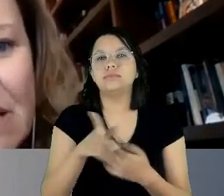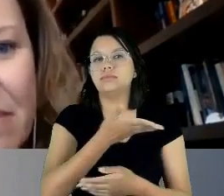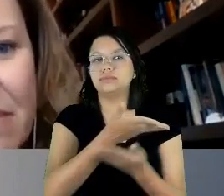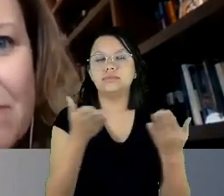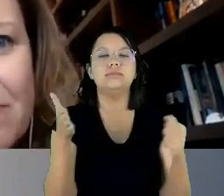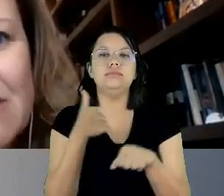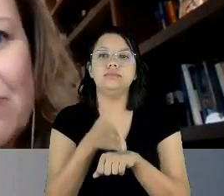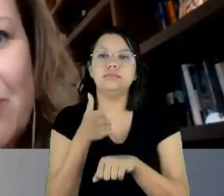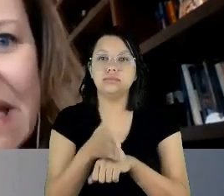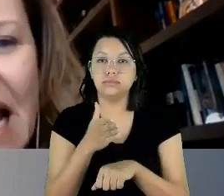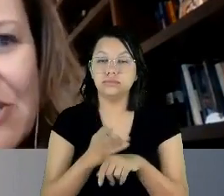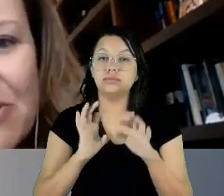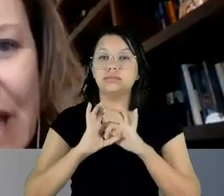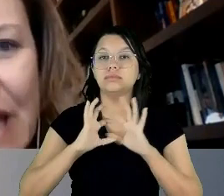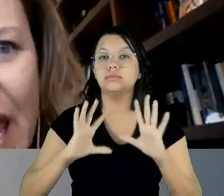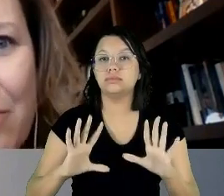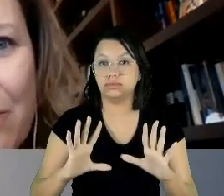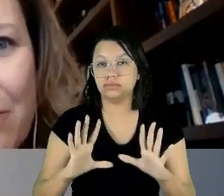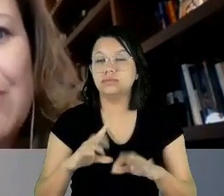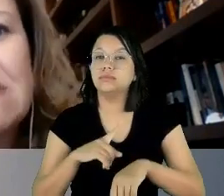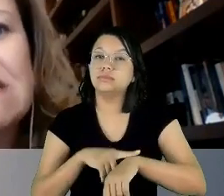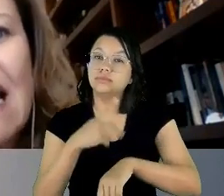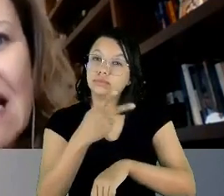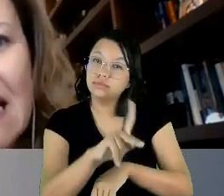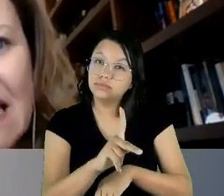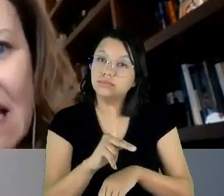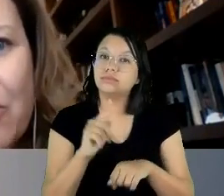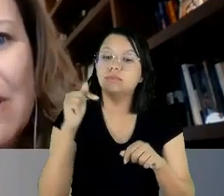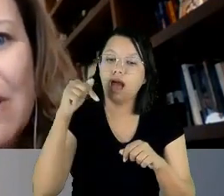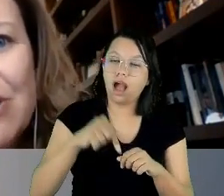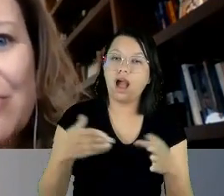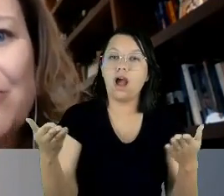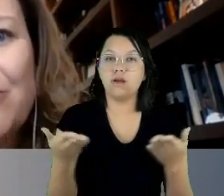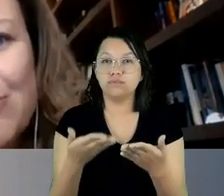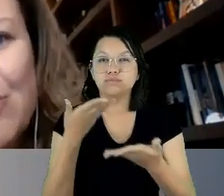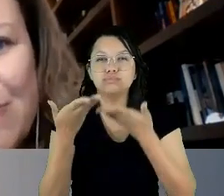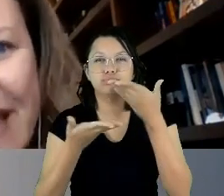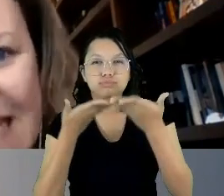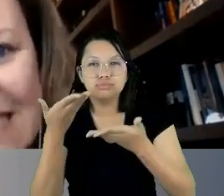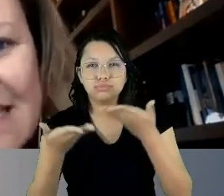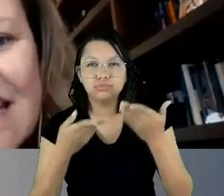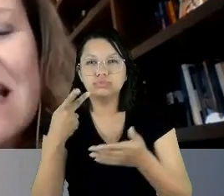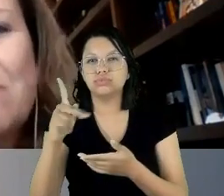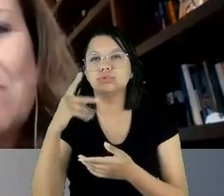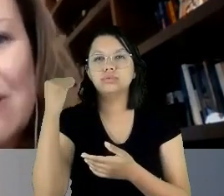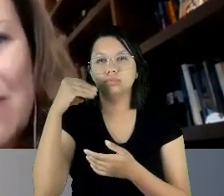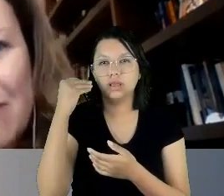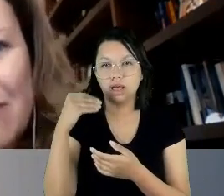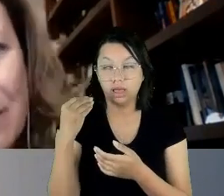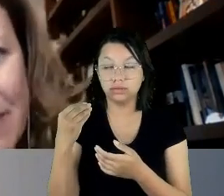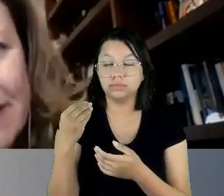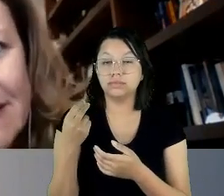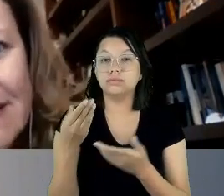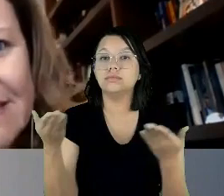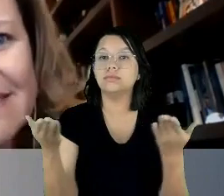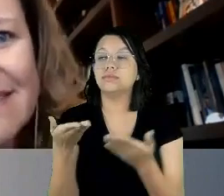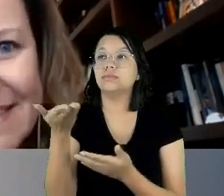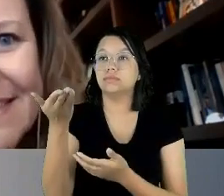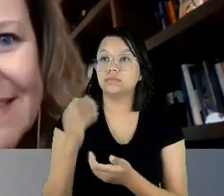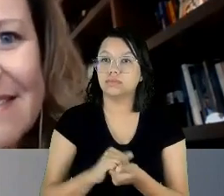participantes da mesa pela disponibilidade do tempo, por estarem aqui compartilhando conosco sua experiência, e passo a palavra para a